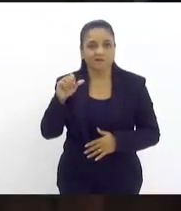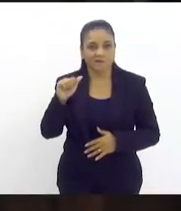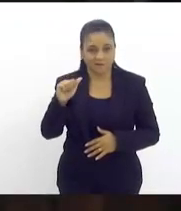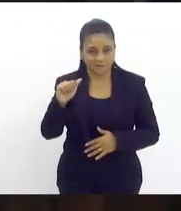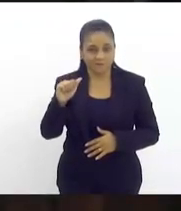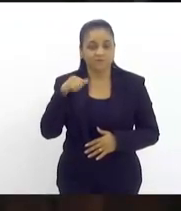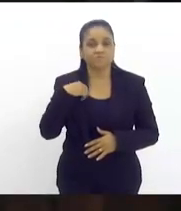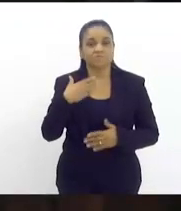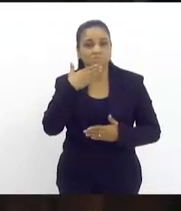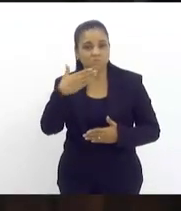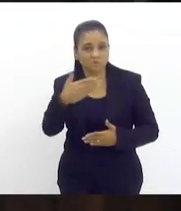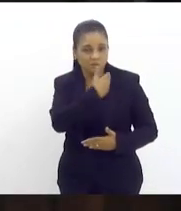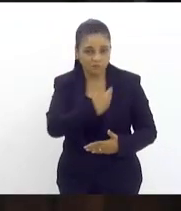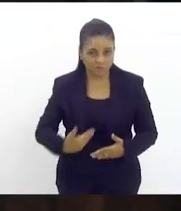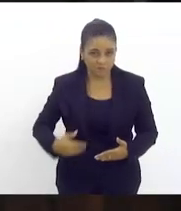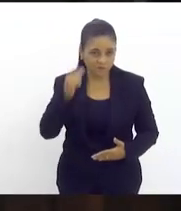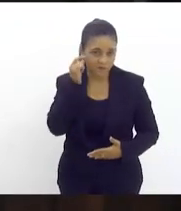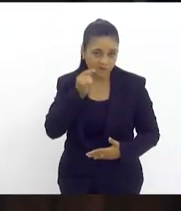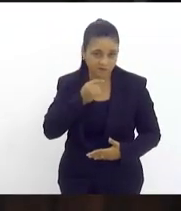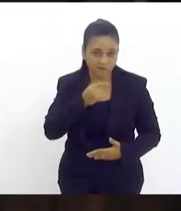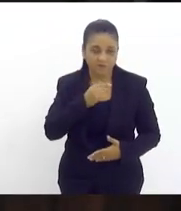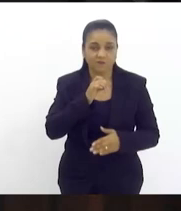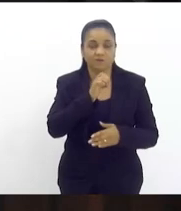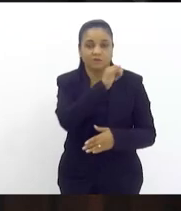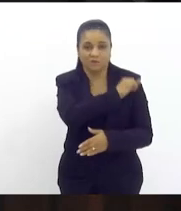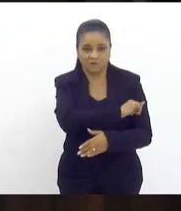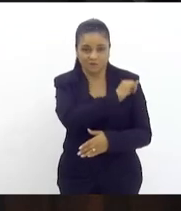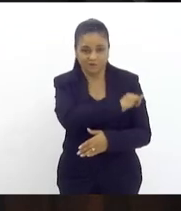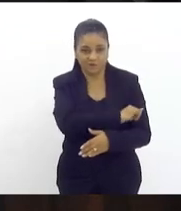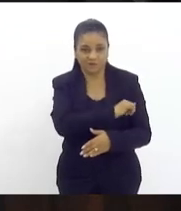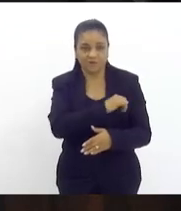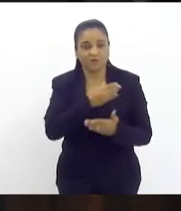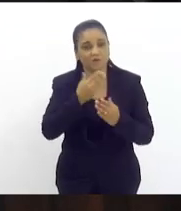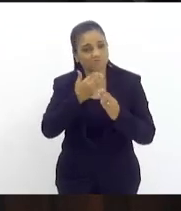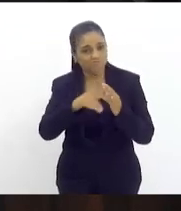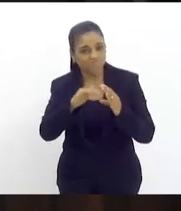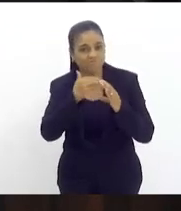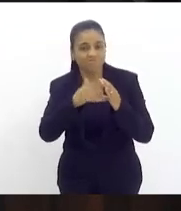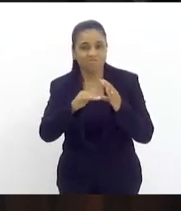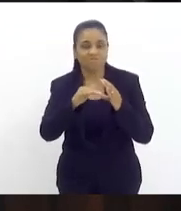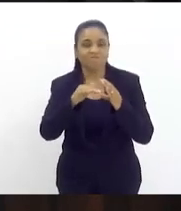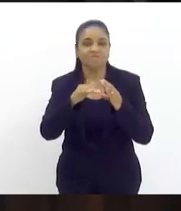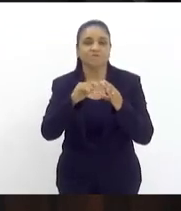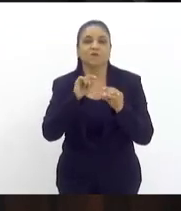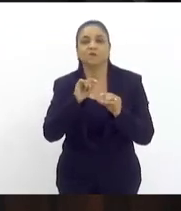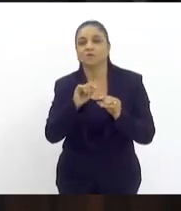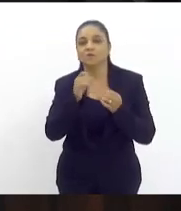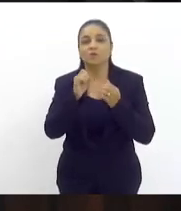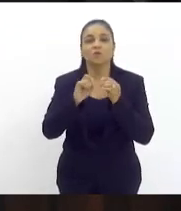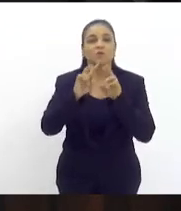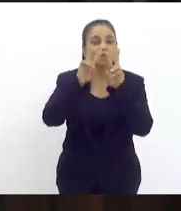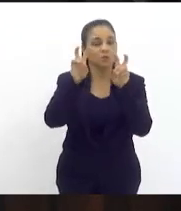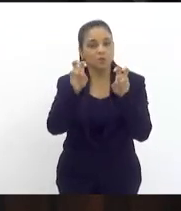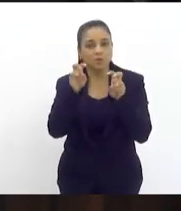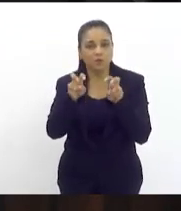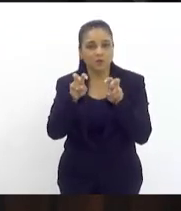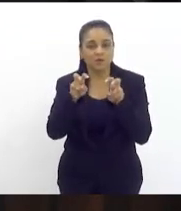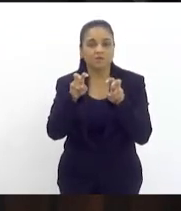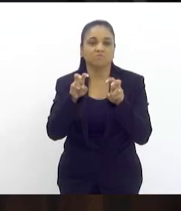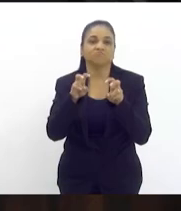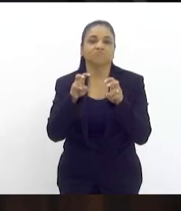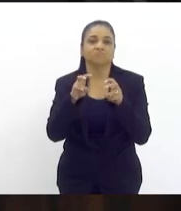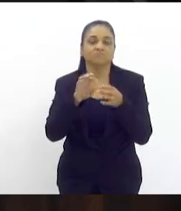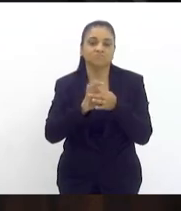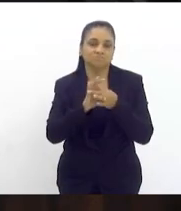solicita ao excelentíssimo senhor governador do Estado do Rio de Janeiro o envio de mensagem dispondo sobre a concessão do direito real